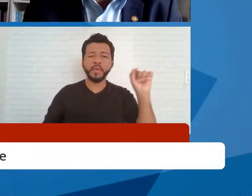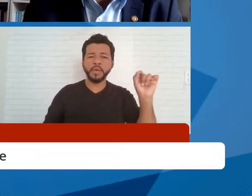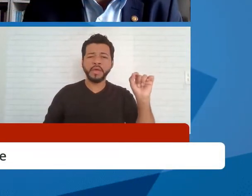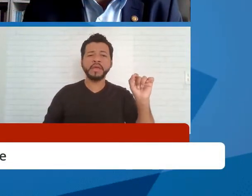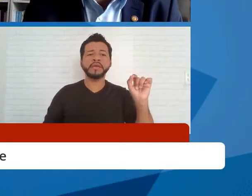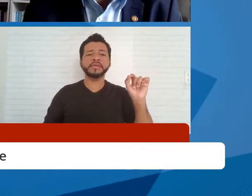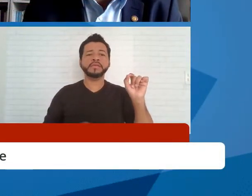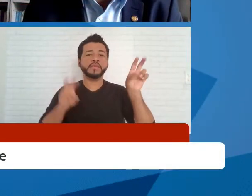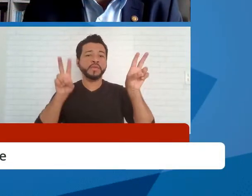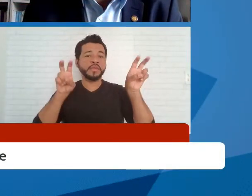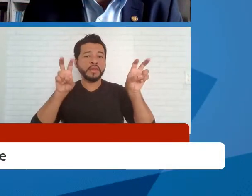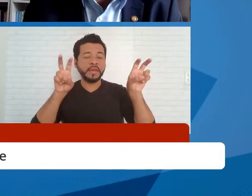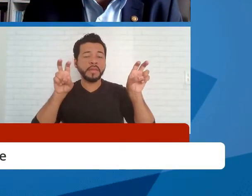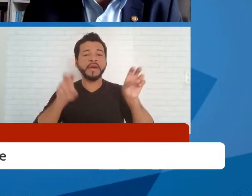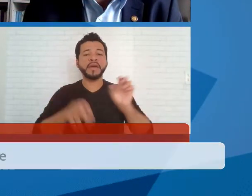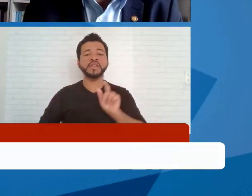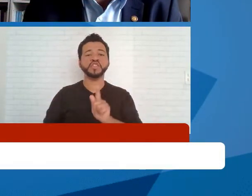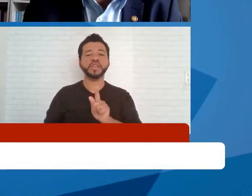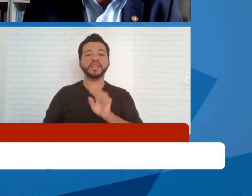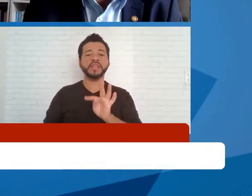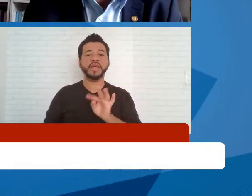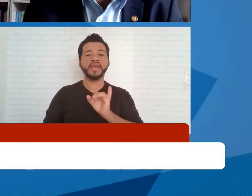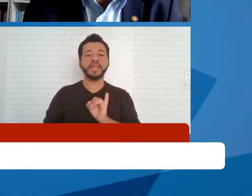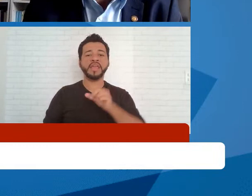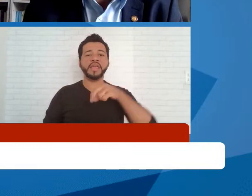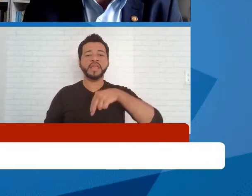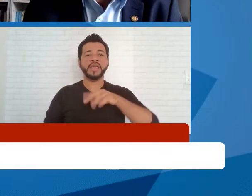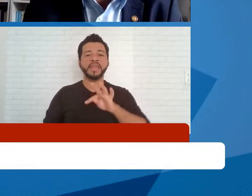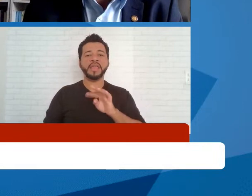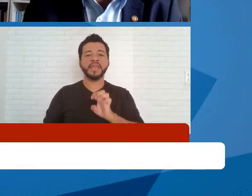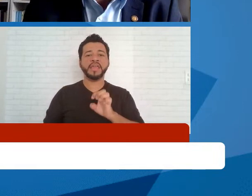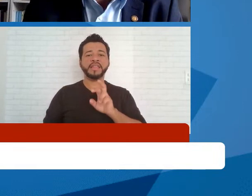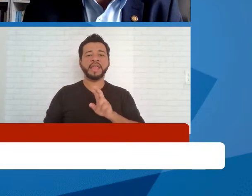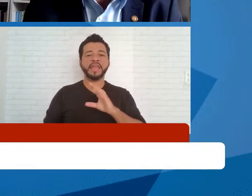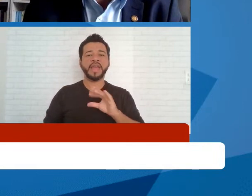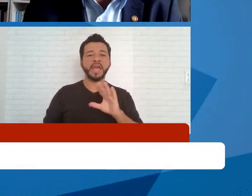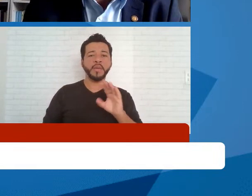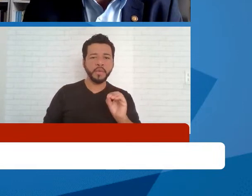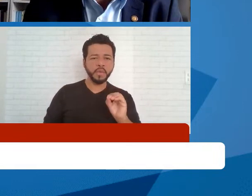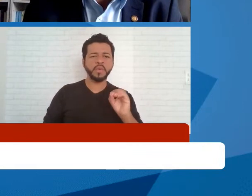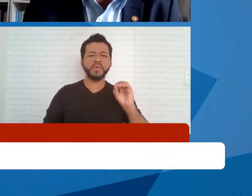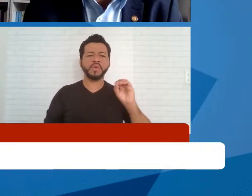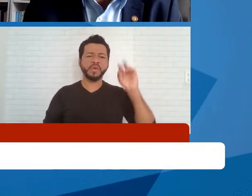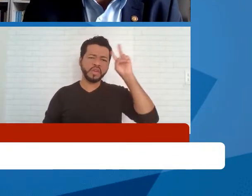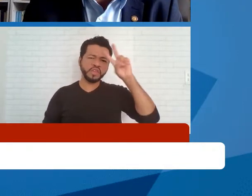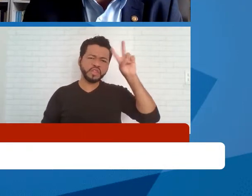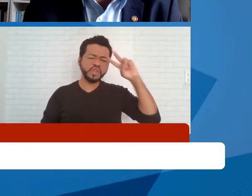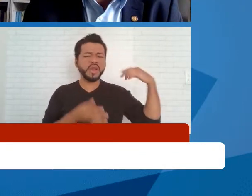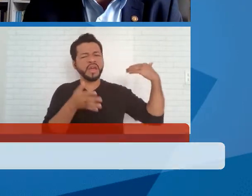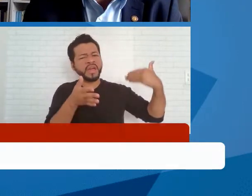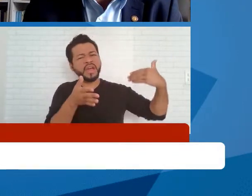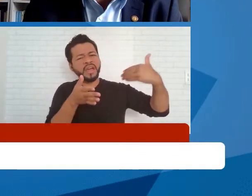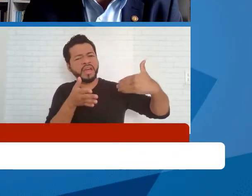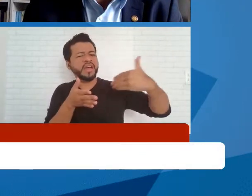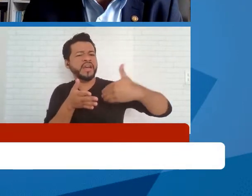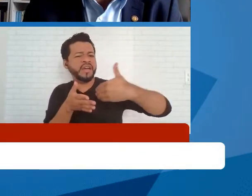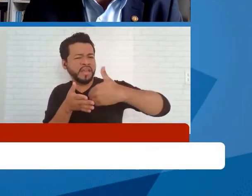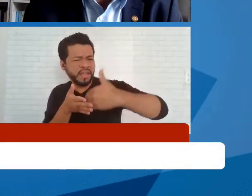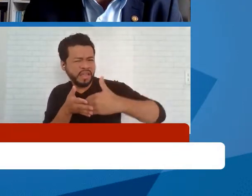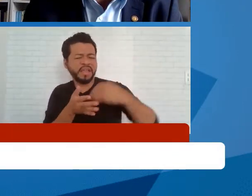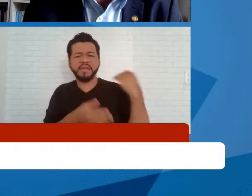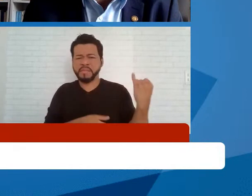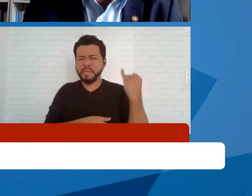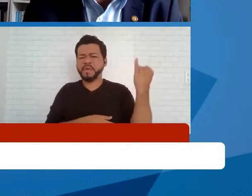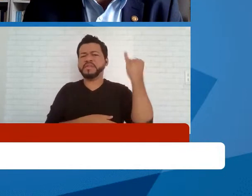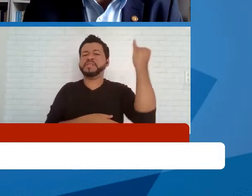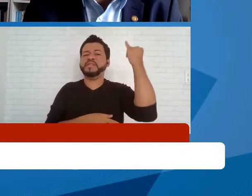uma trajetória histórica e que é um evento constante na história e na constituição, seja do